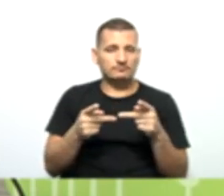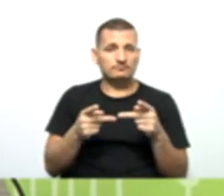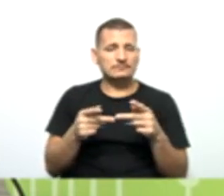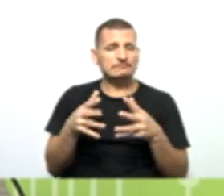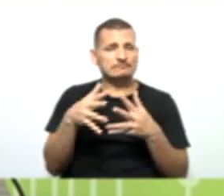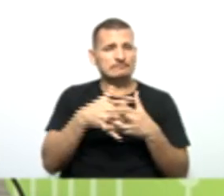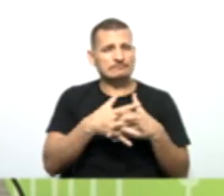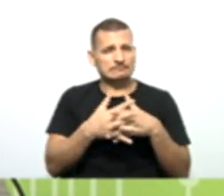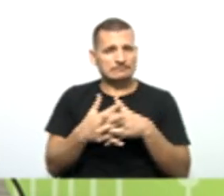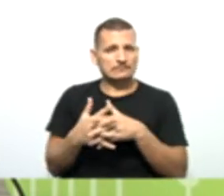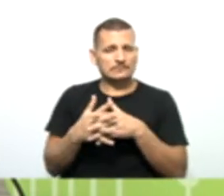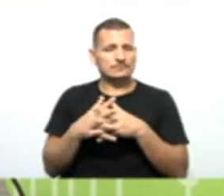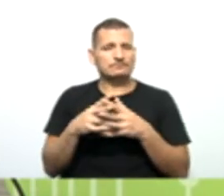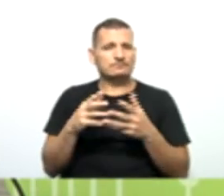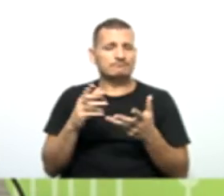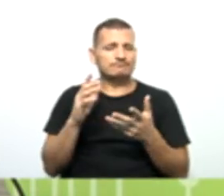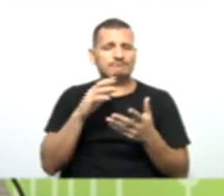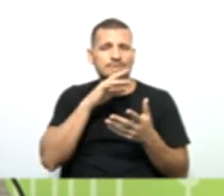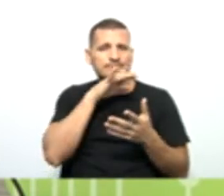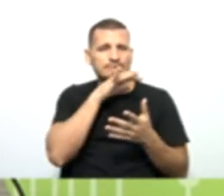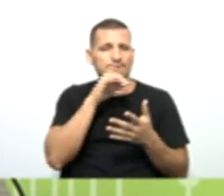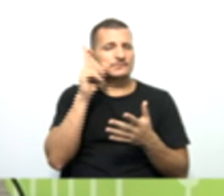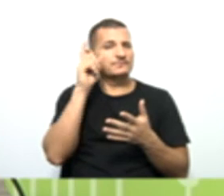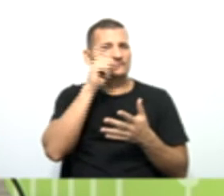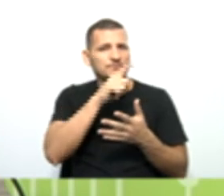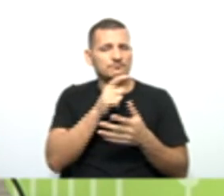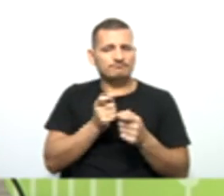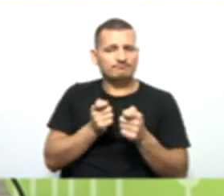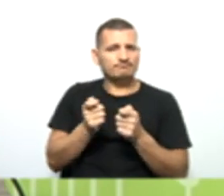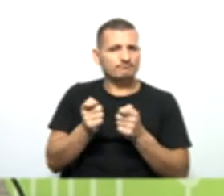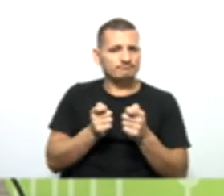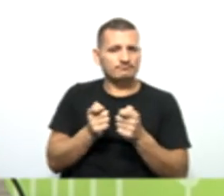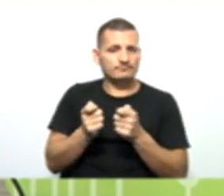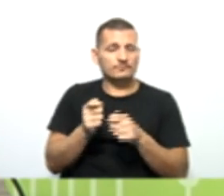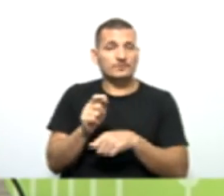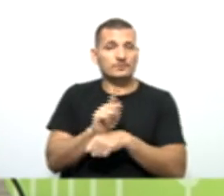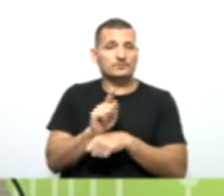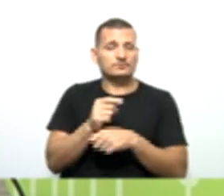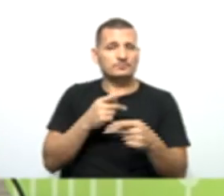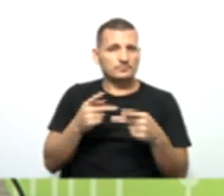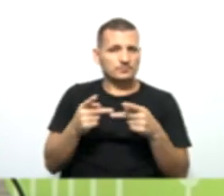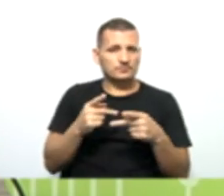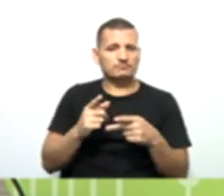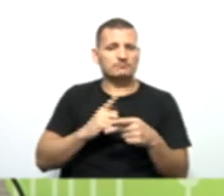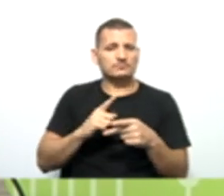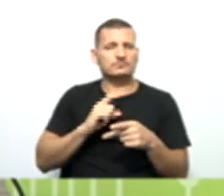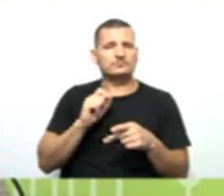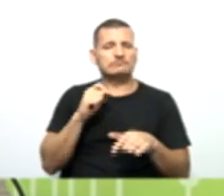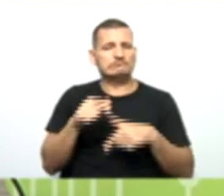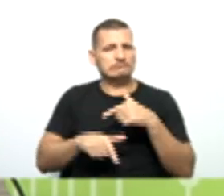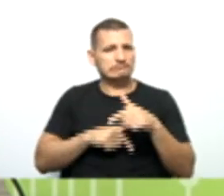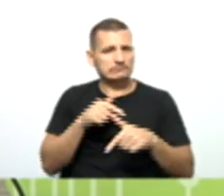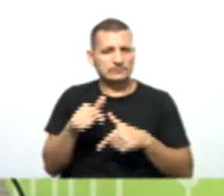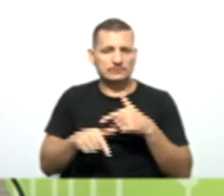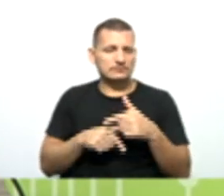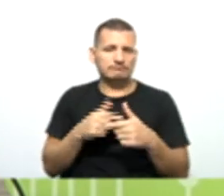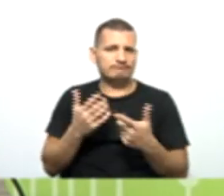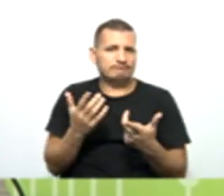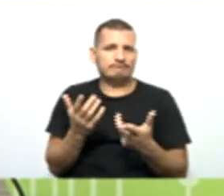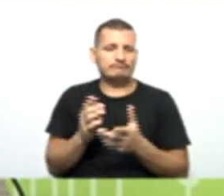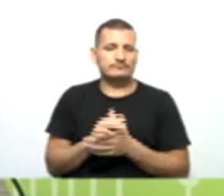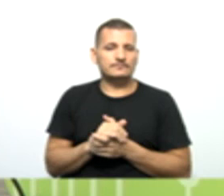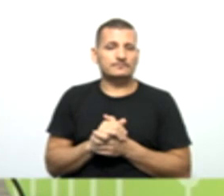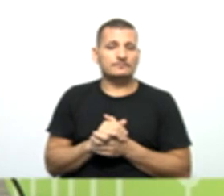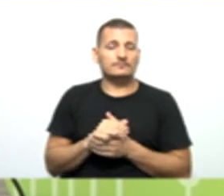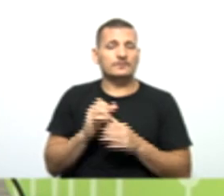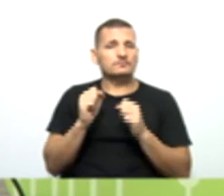conflitos, gente, é algo muito difícil de você gerenciar. O gerente de projeto vai ter um trabalho totalmente desnecessário, e aí